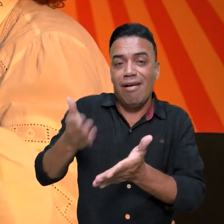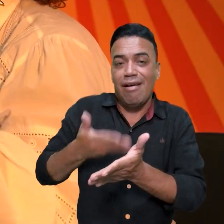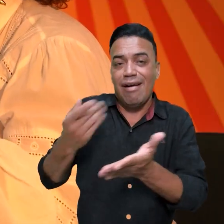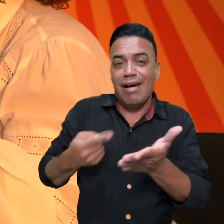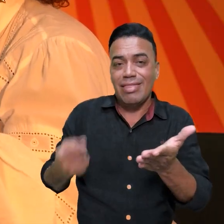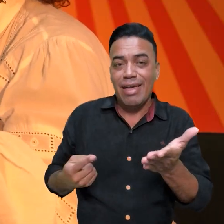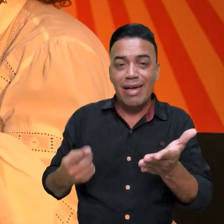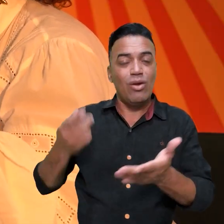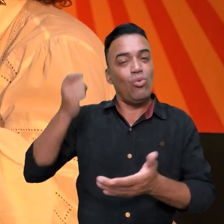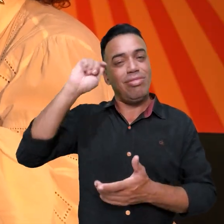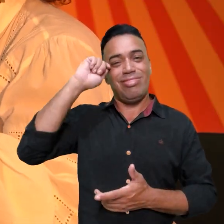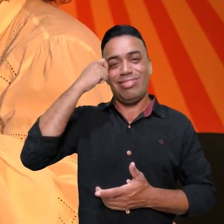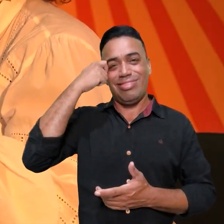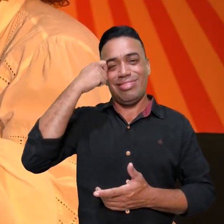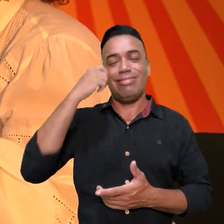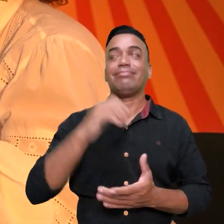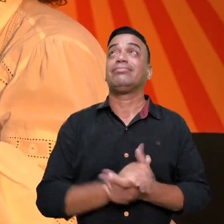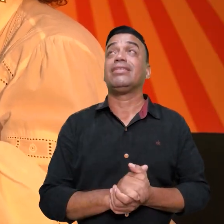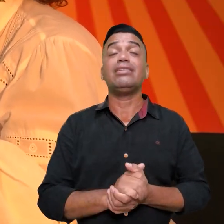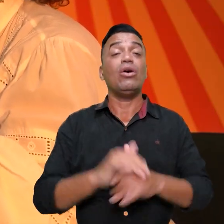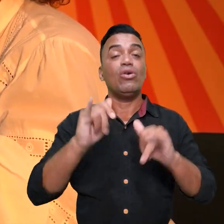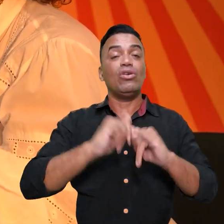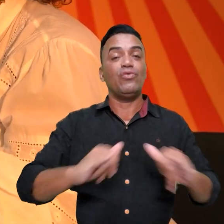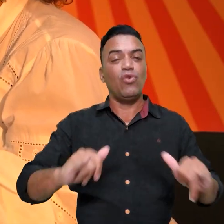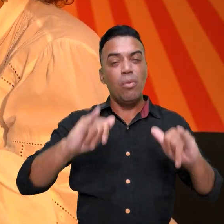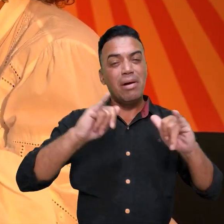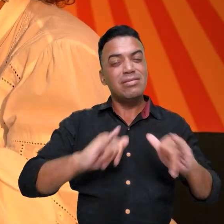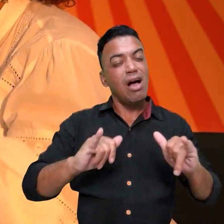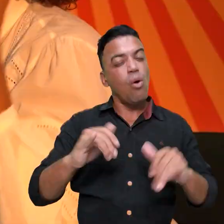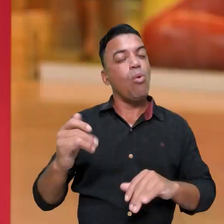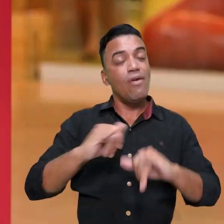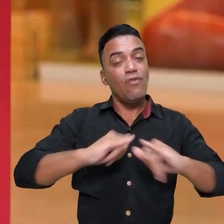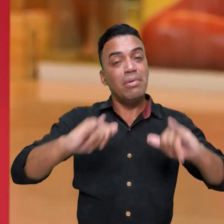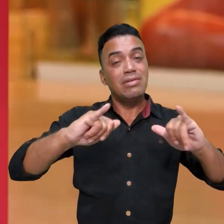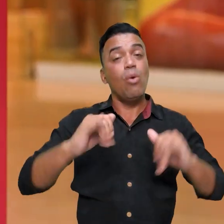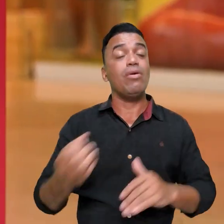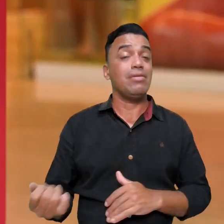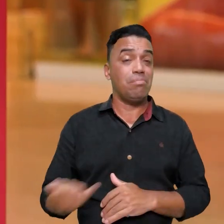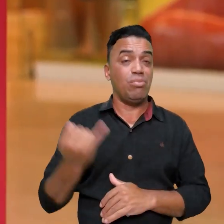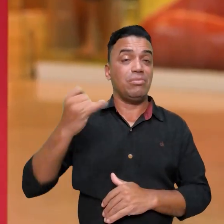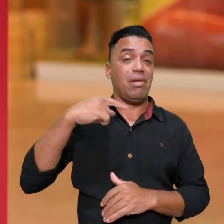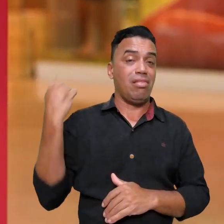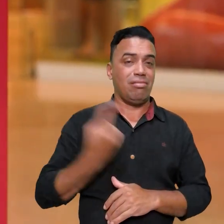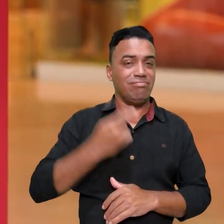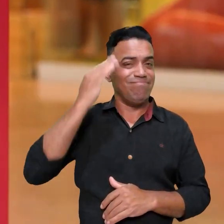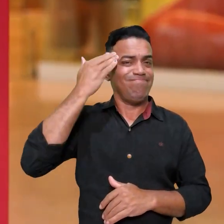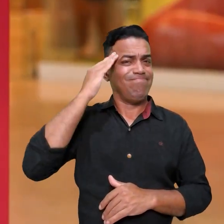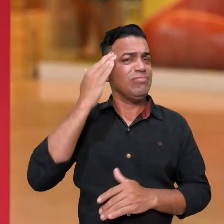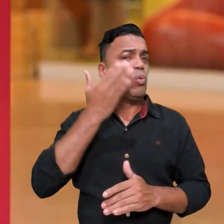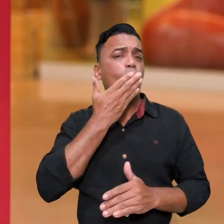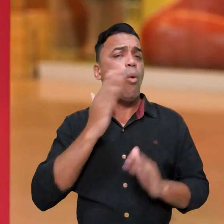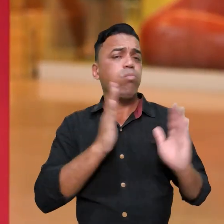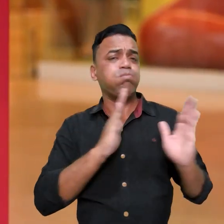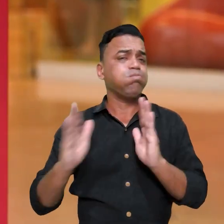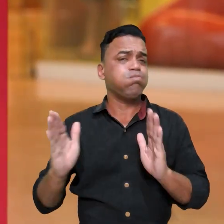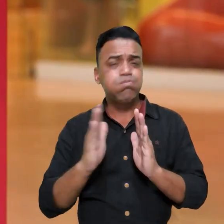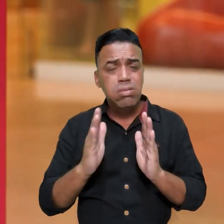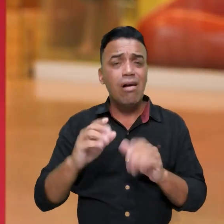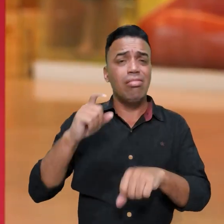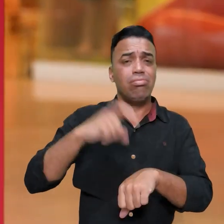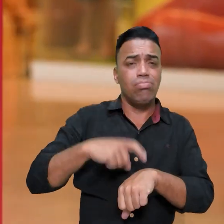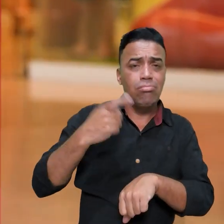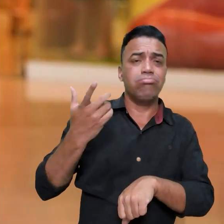Negros. Então, eu acho que eu vou trazer essa informação que eu acho importante para a gente entender em que período né, em que parte